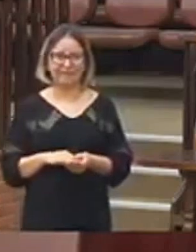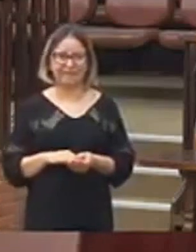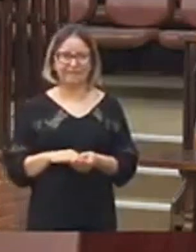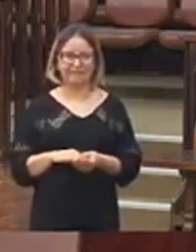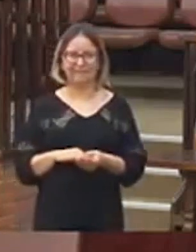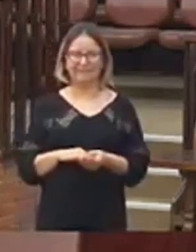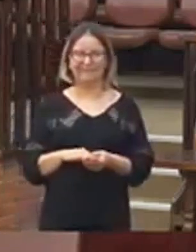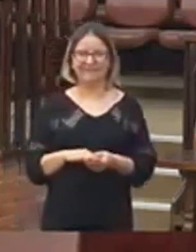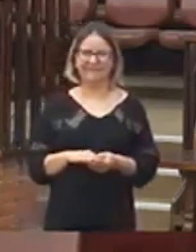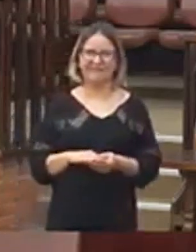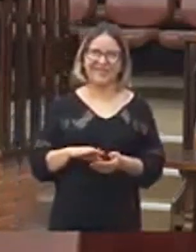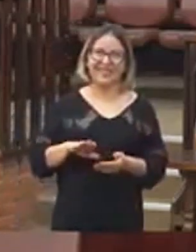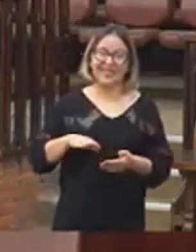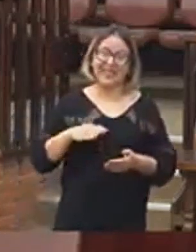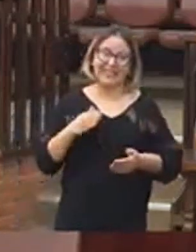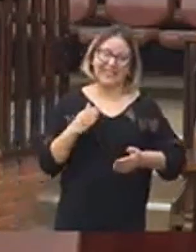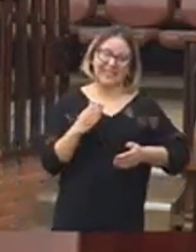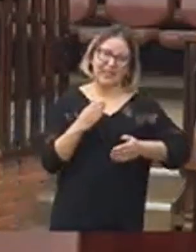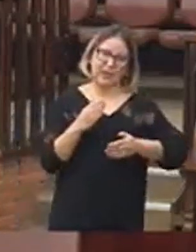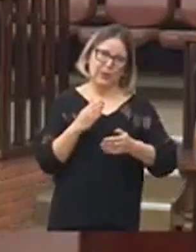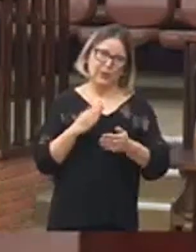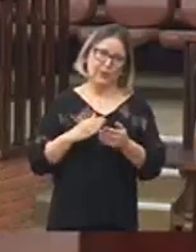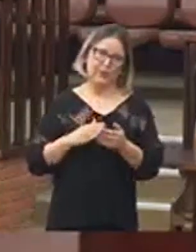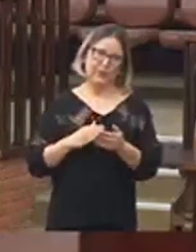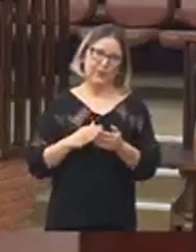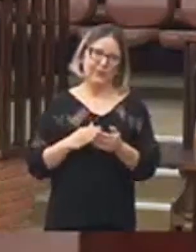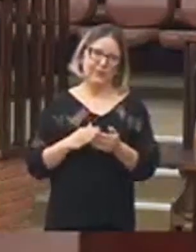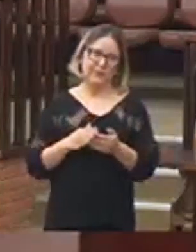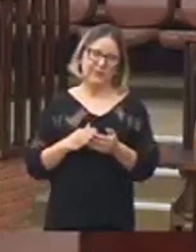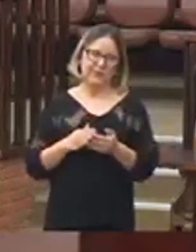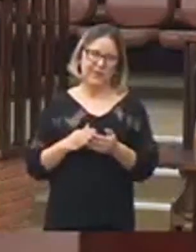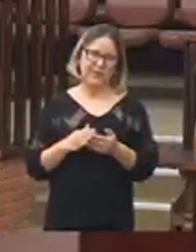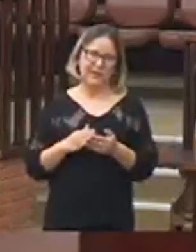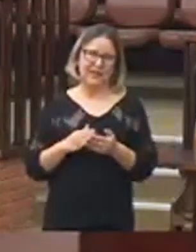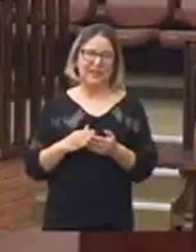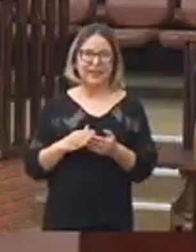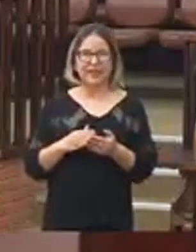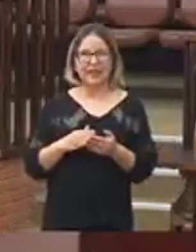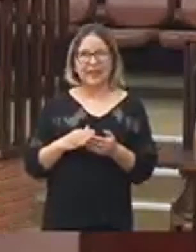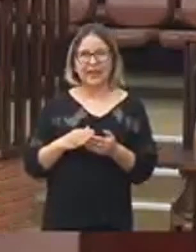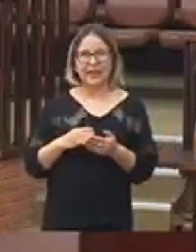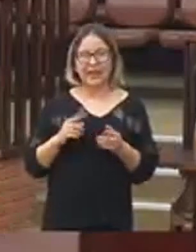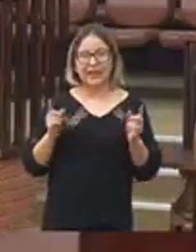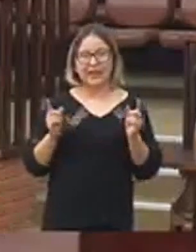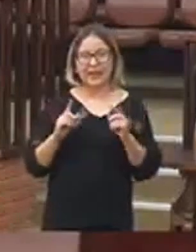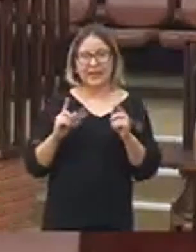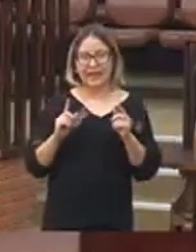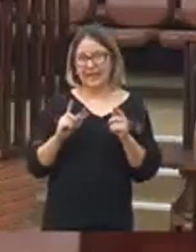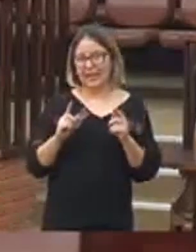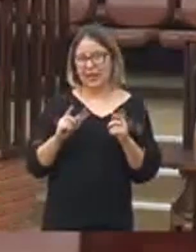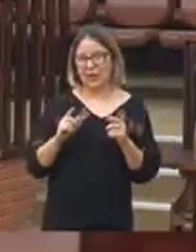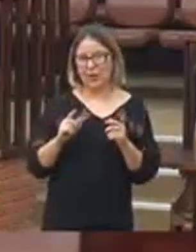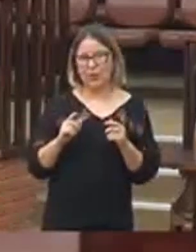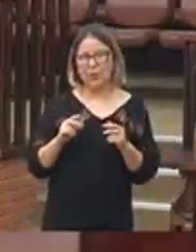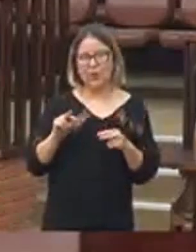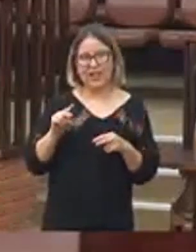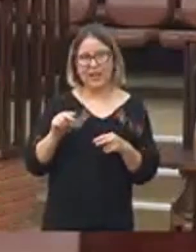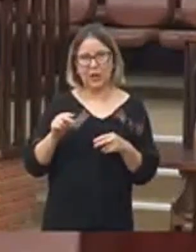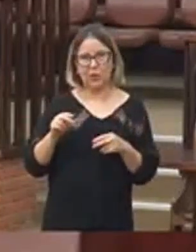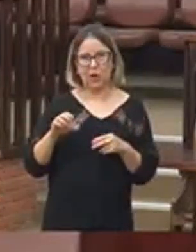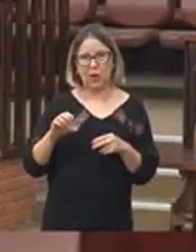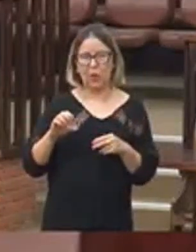tridimensionalidade. Nós saímos do campo da ciência. Nós saímos daquilo que é